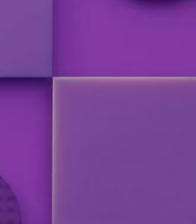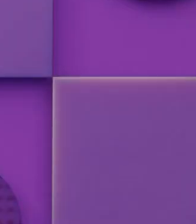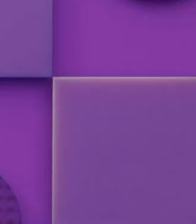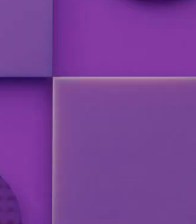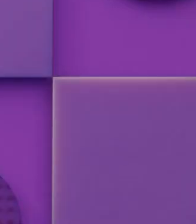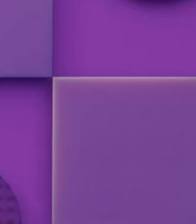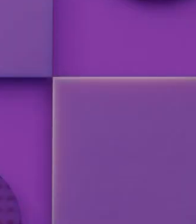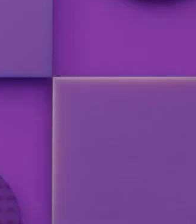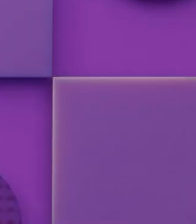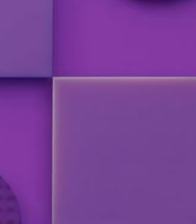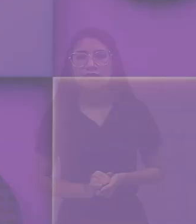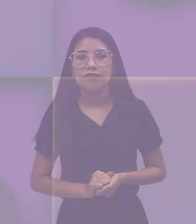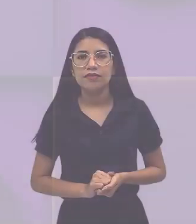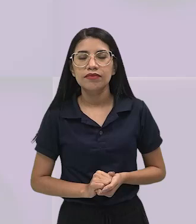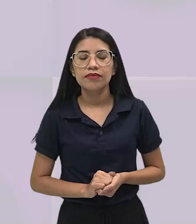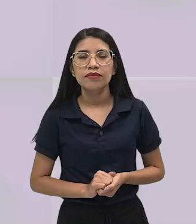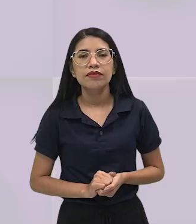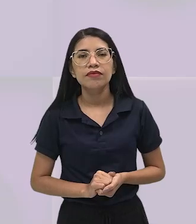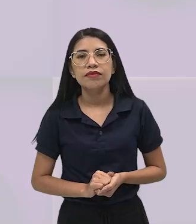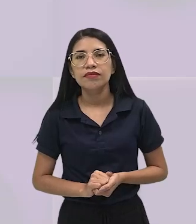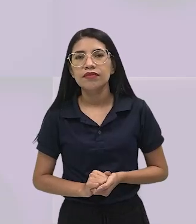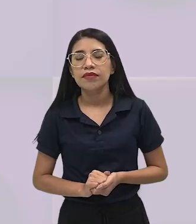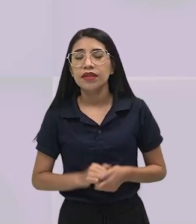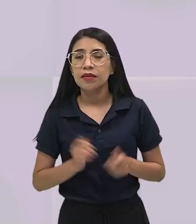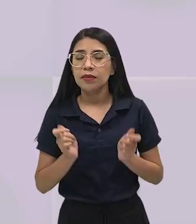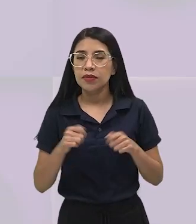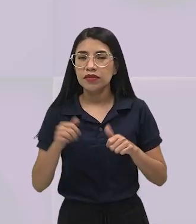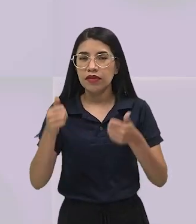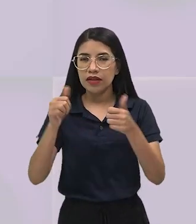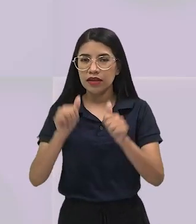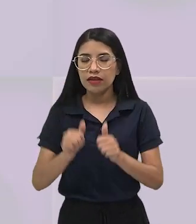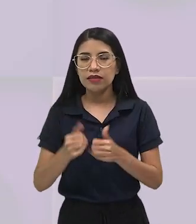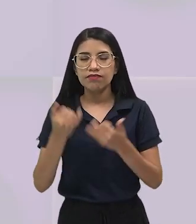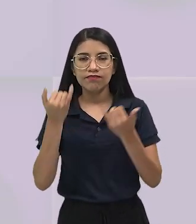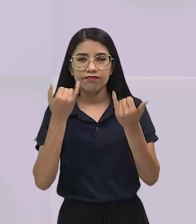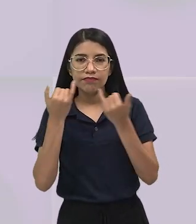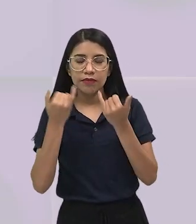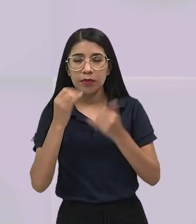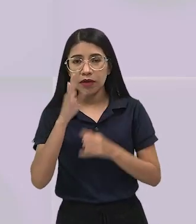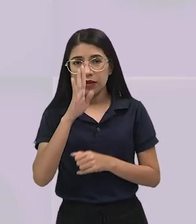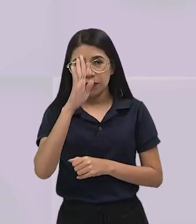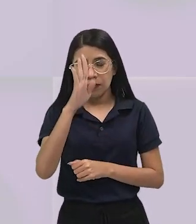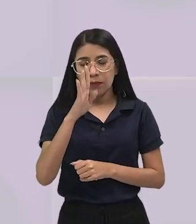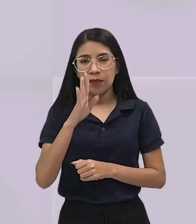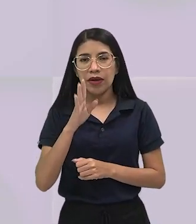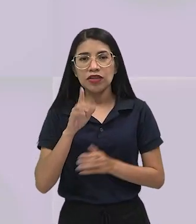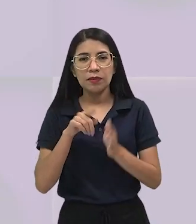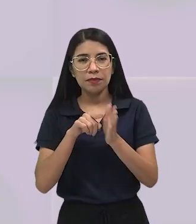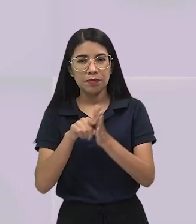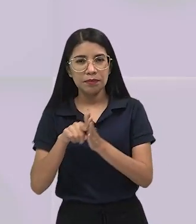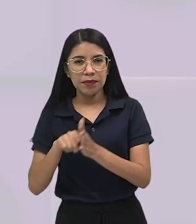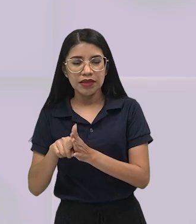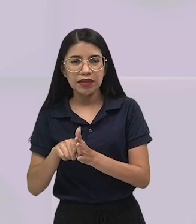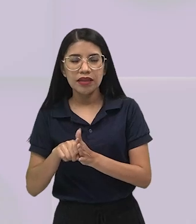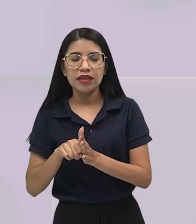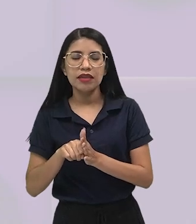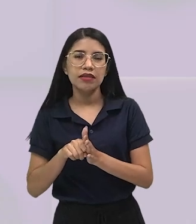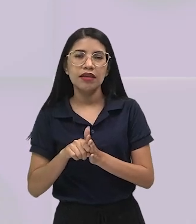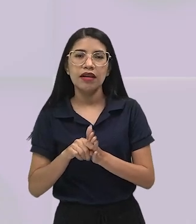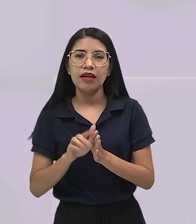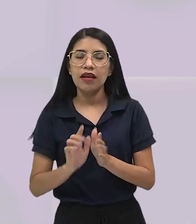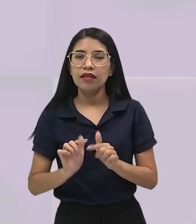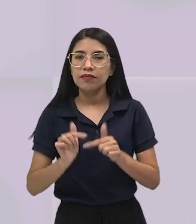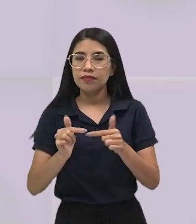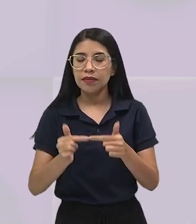Para se tratar uma informação, principalmente, realizar uma pesquisa, nós temos